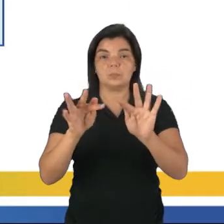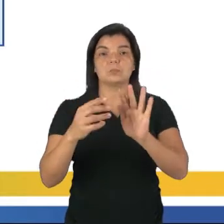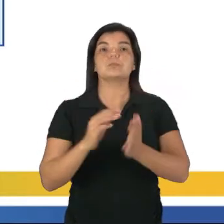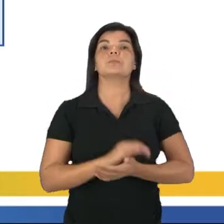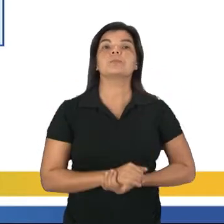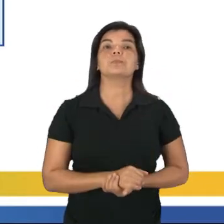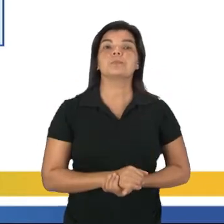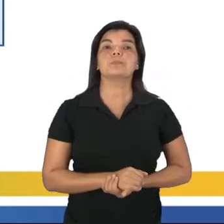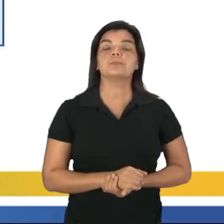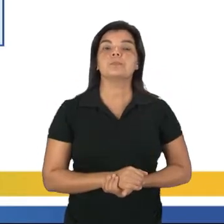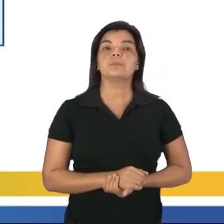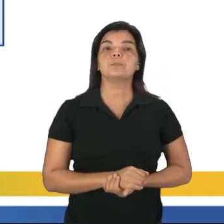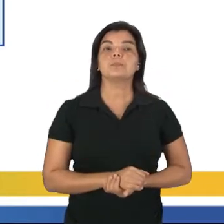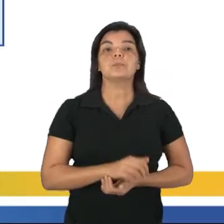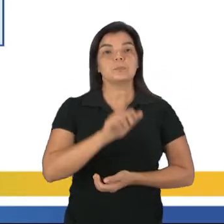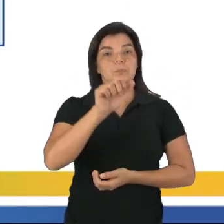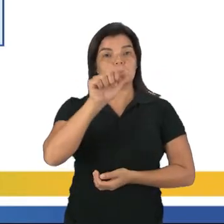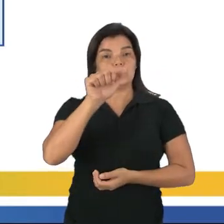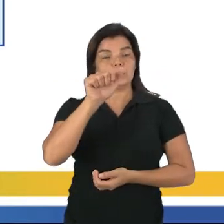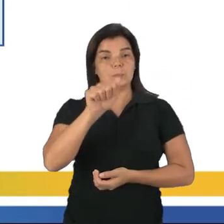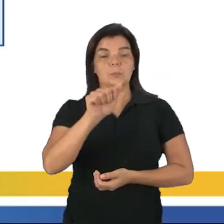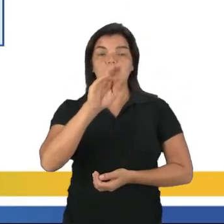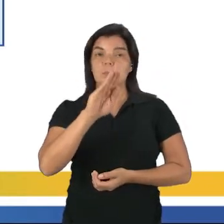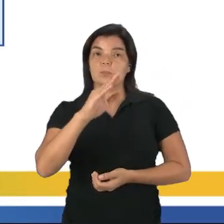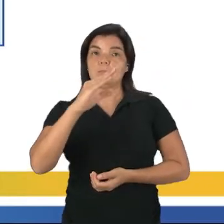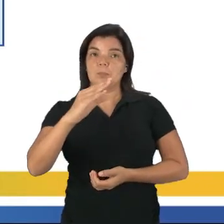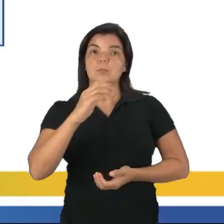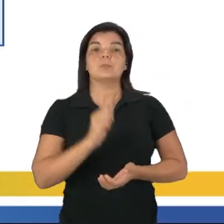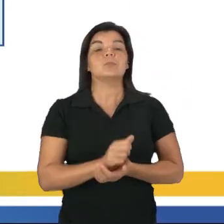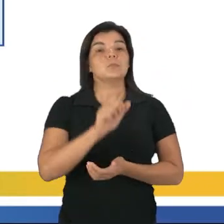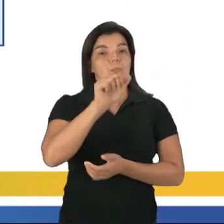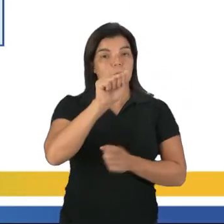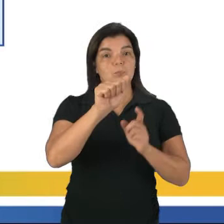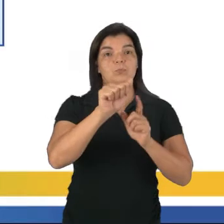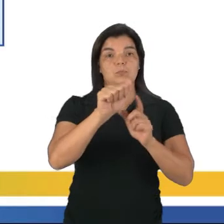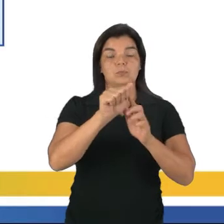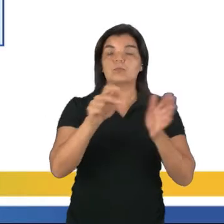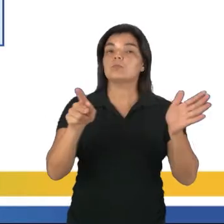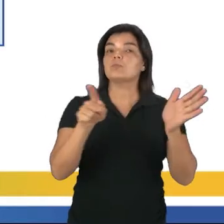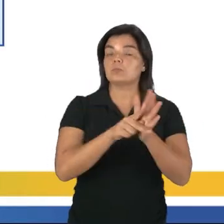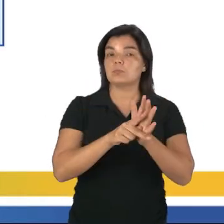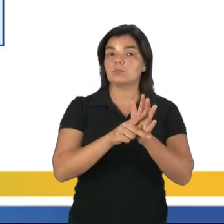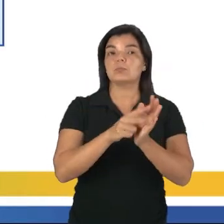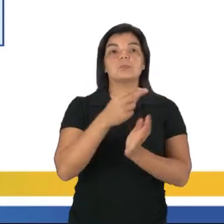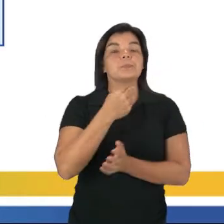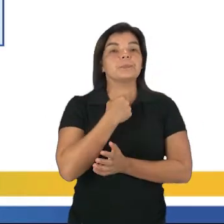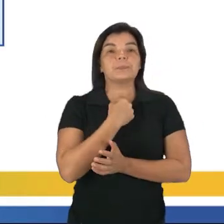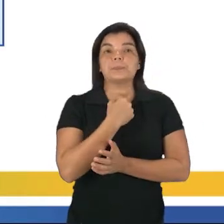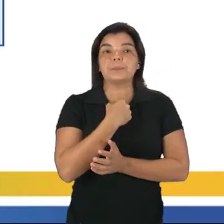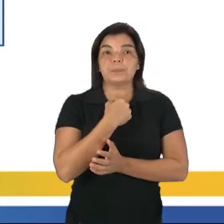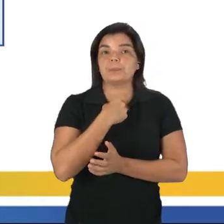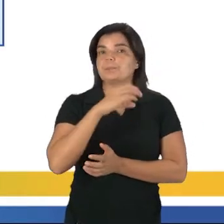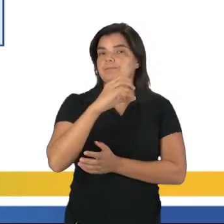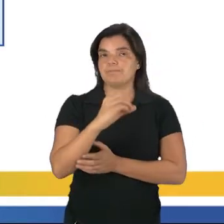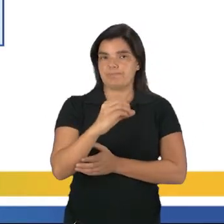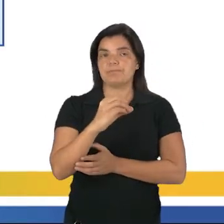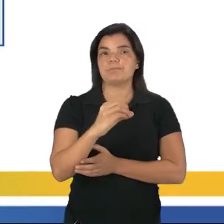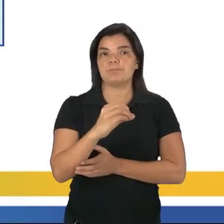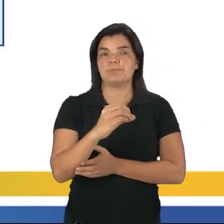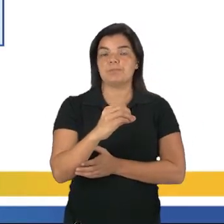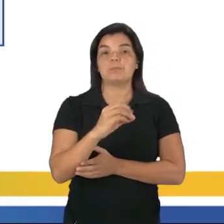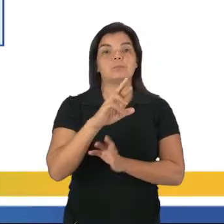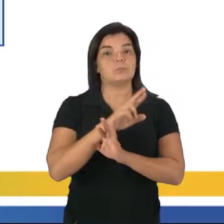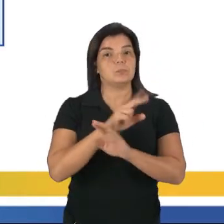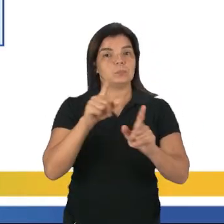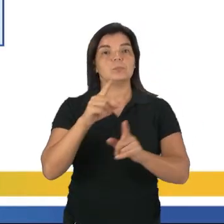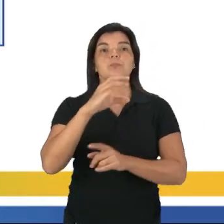né? O a, o b e o c são números reais, mas o a ele tem uma condição bem específica que ele não pode ser zero, né? O a ele deve ser